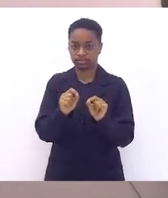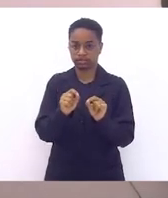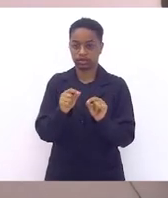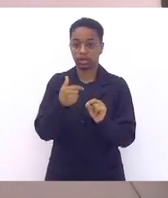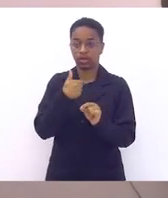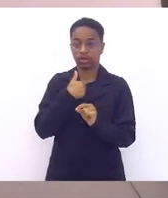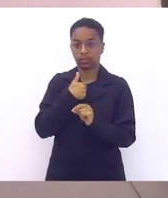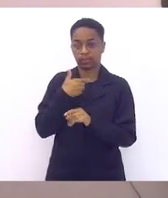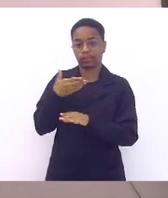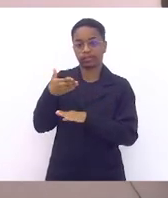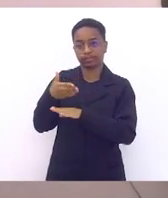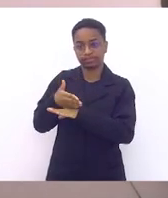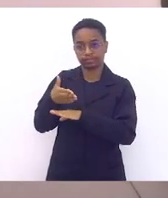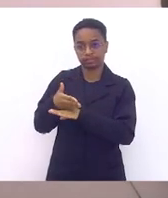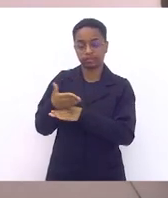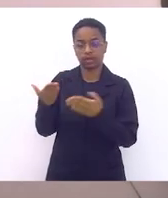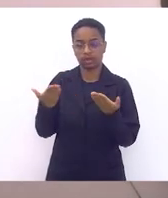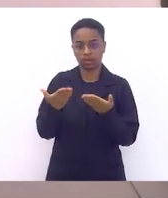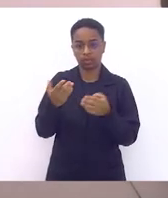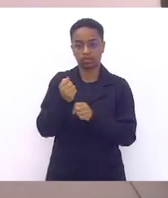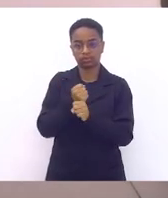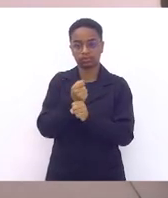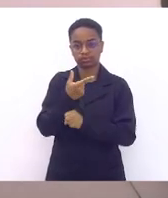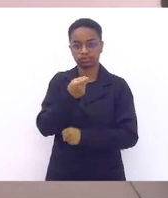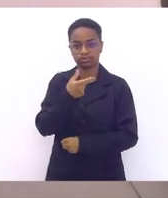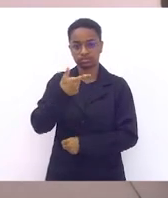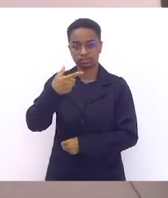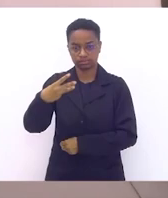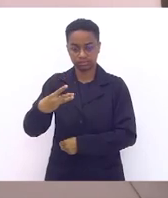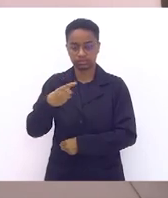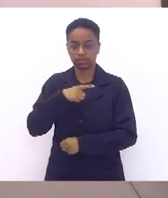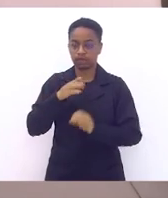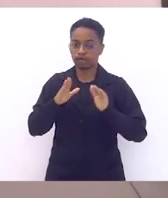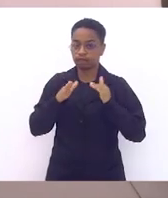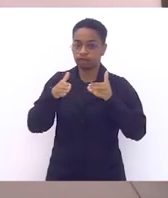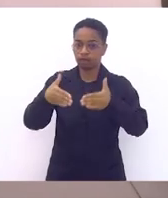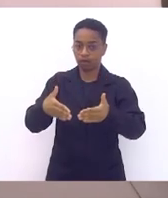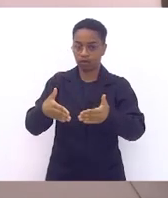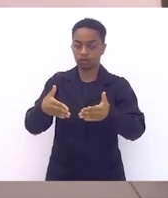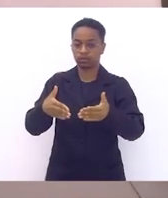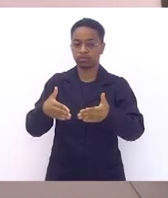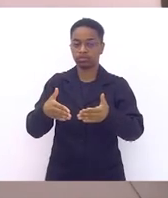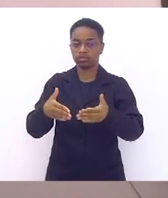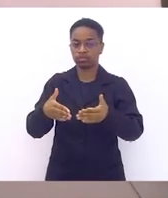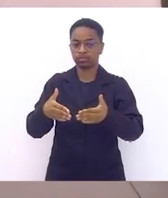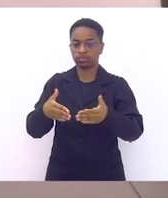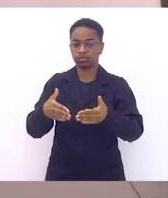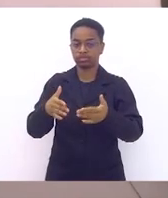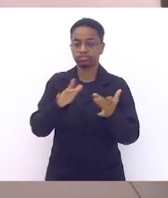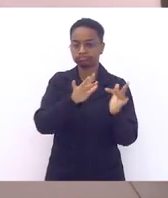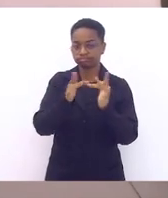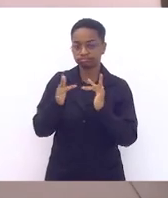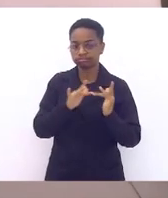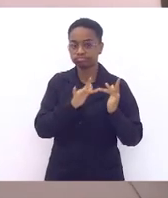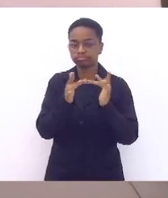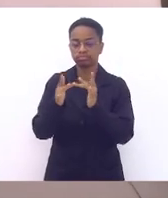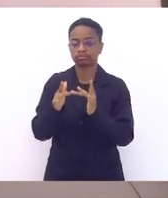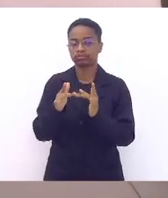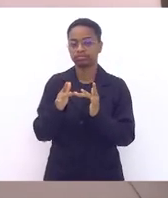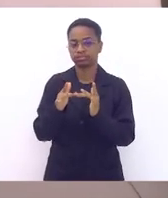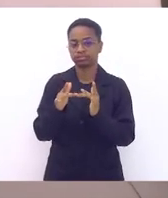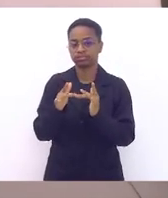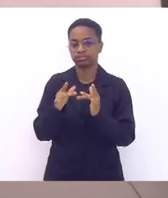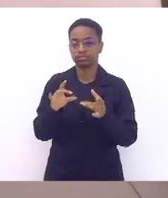participei, nesse ano, de um fórum de articulação